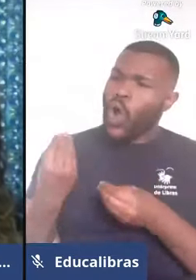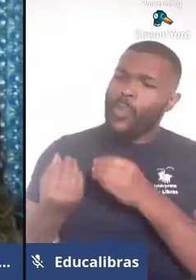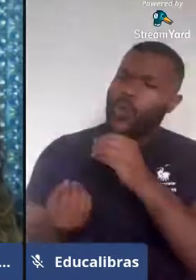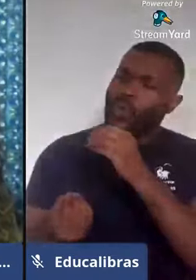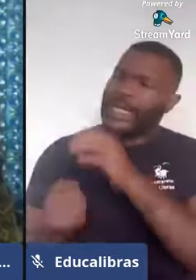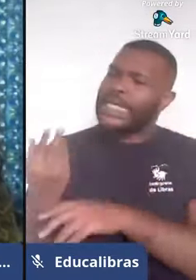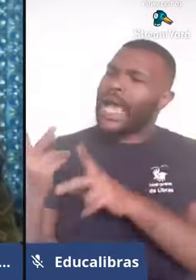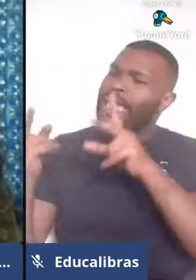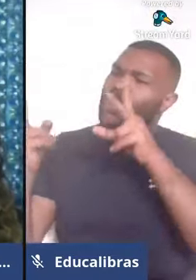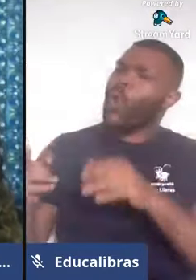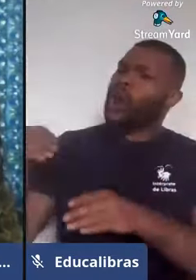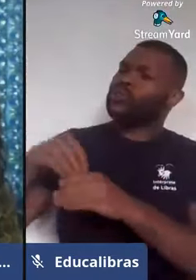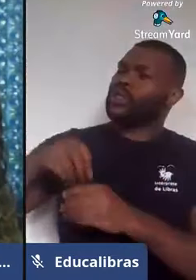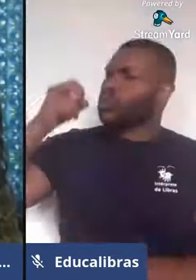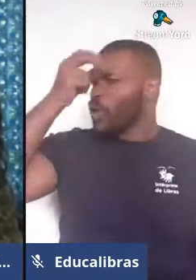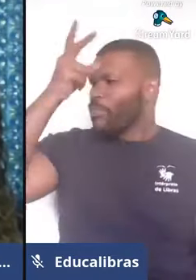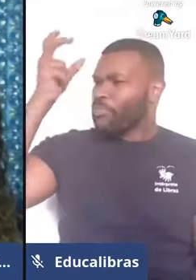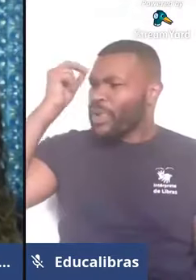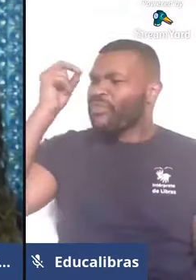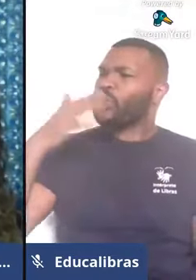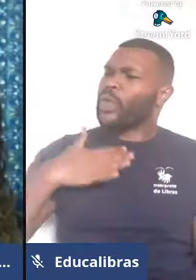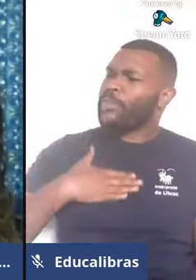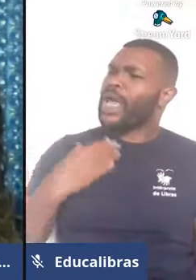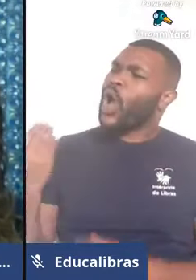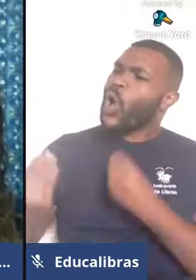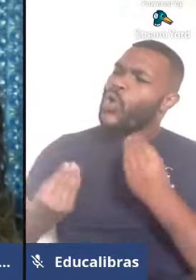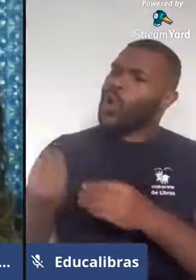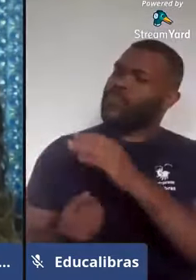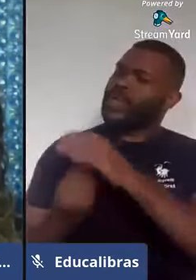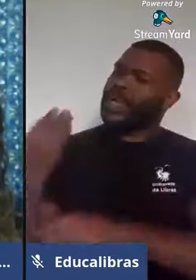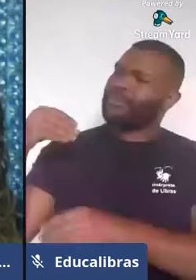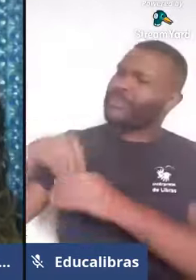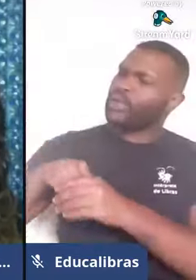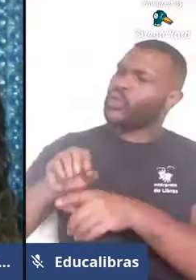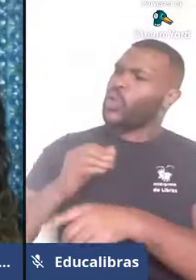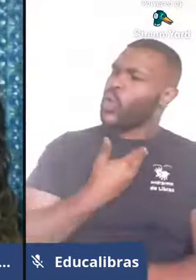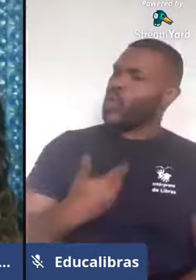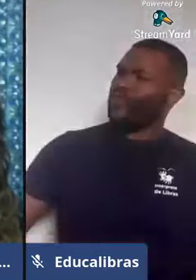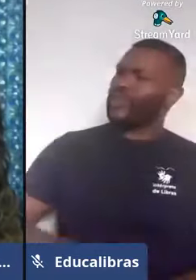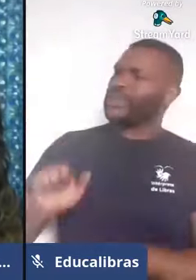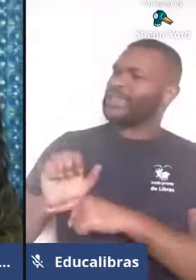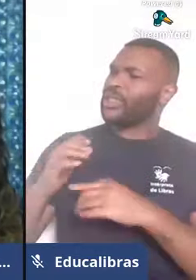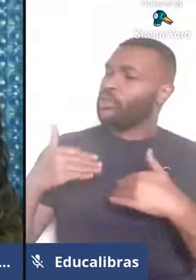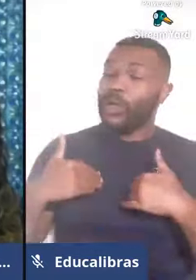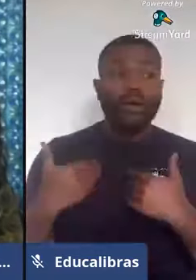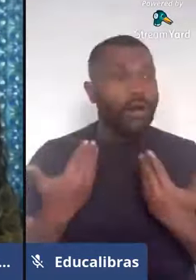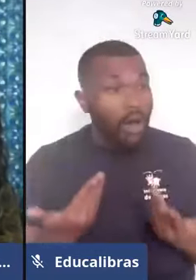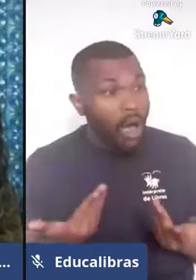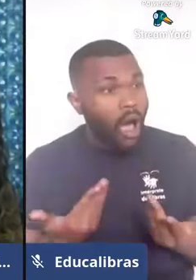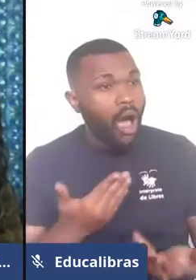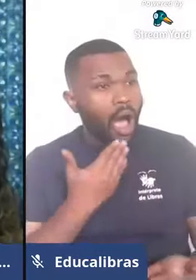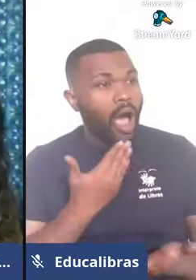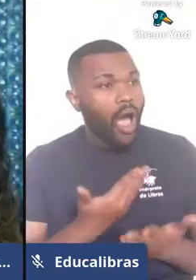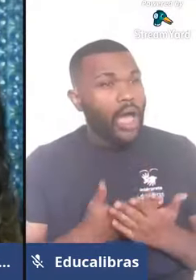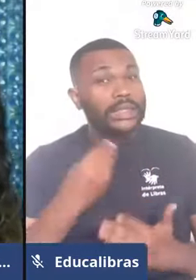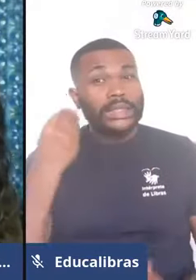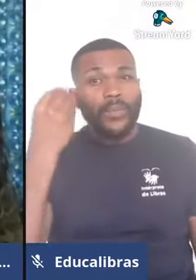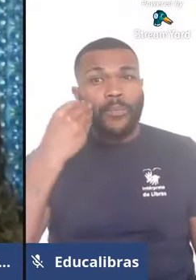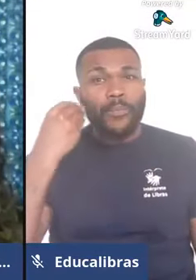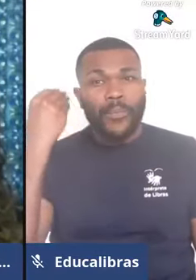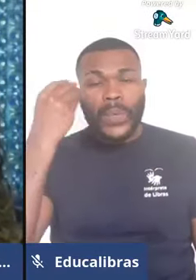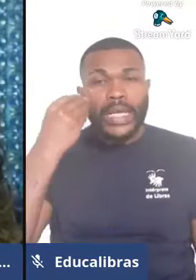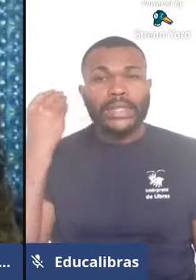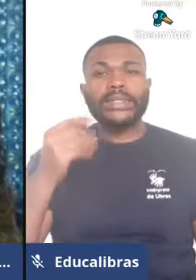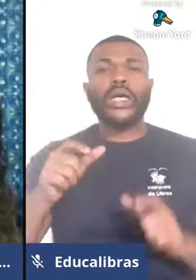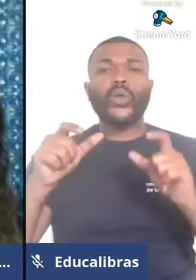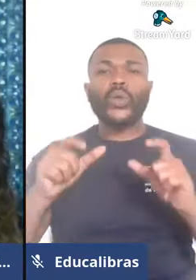sua prefeitura, dentro do governo do estado. Isso foi muito legal, assim. Então a gente tem vários lugares, tem São José dos